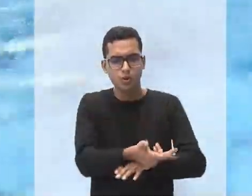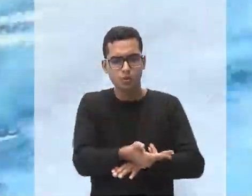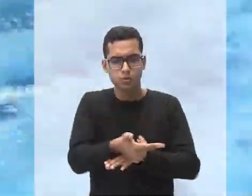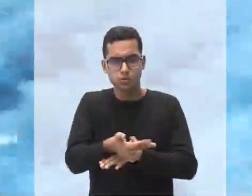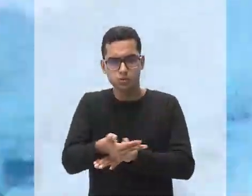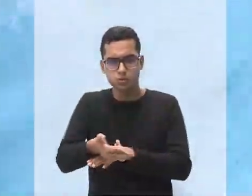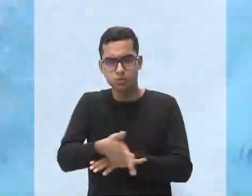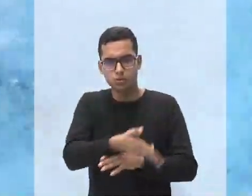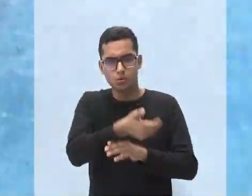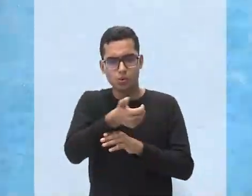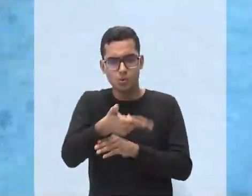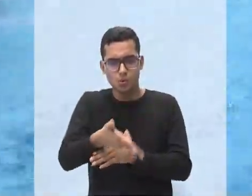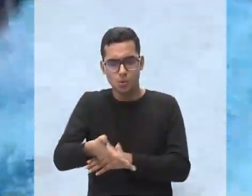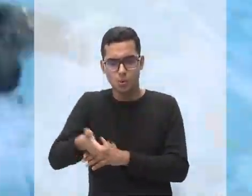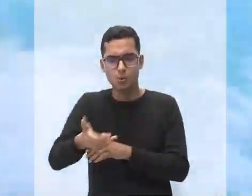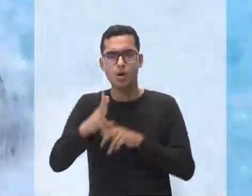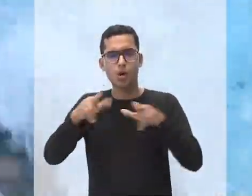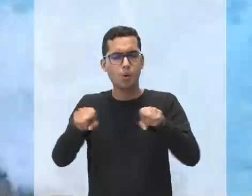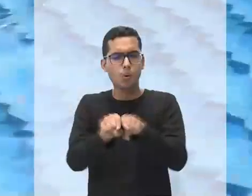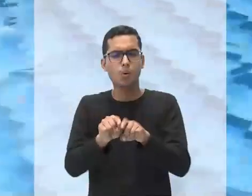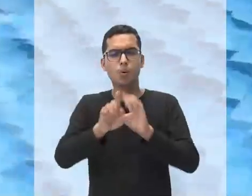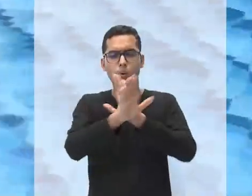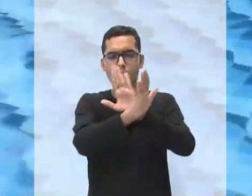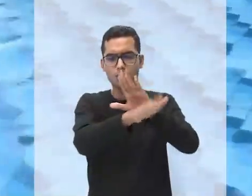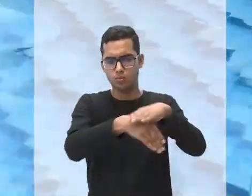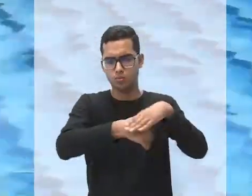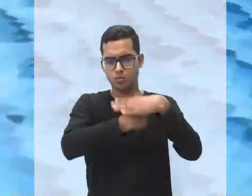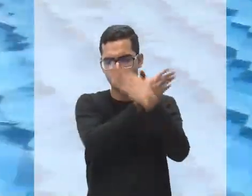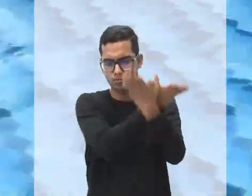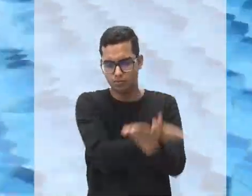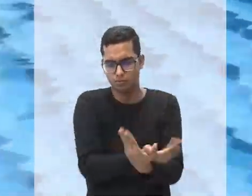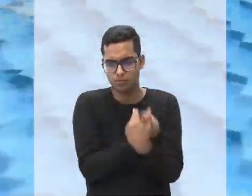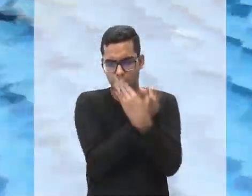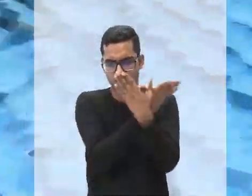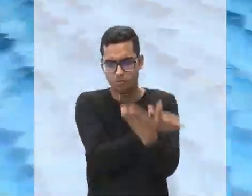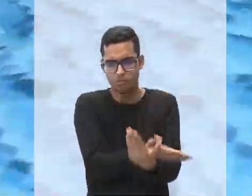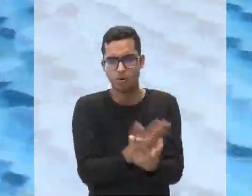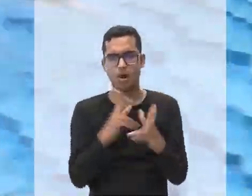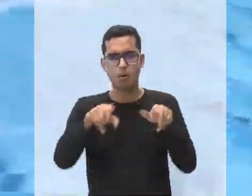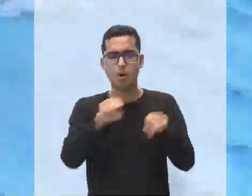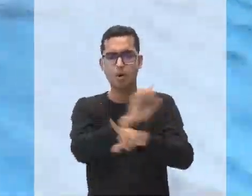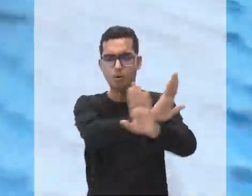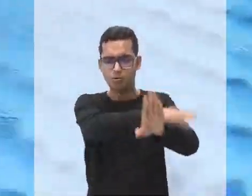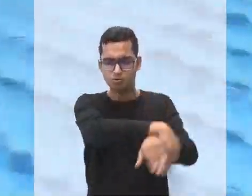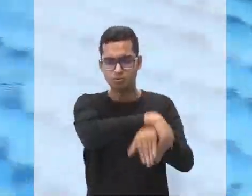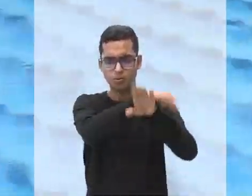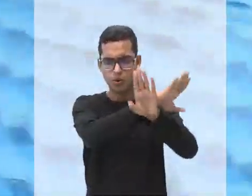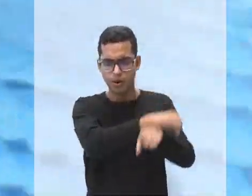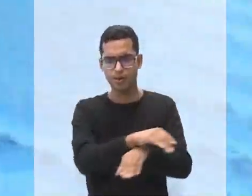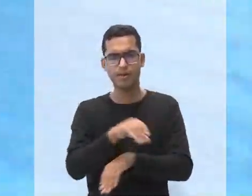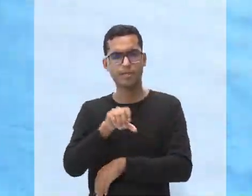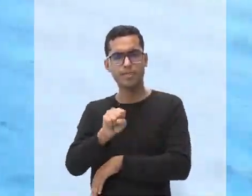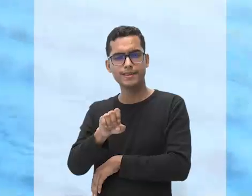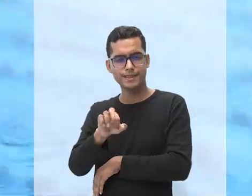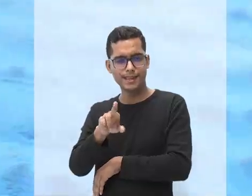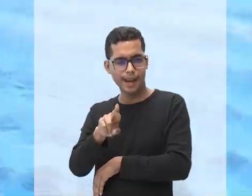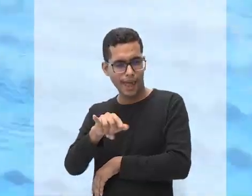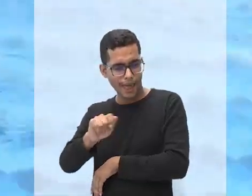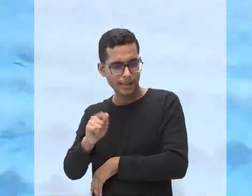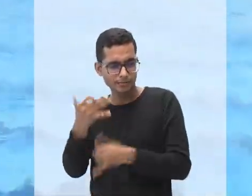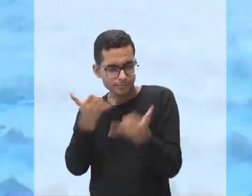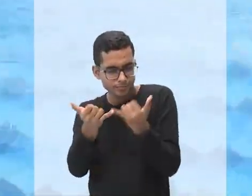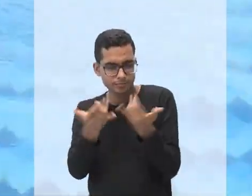cada ciclo de braçada e pernada. Observem. Na hora que ele faz o movimento com os braços é